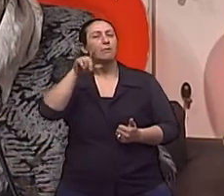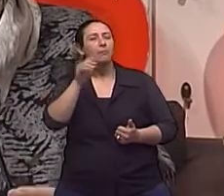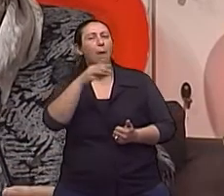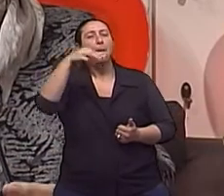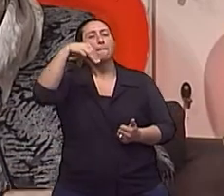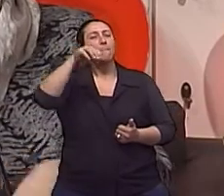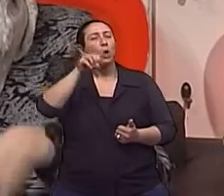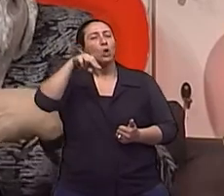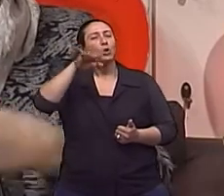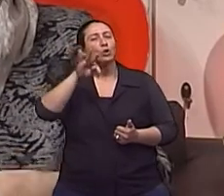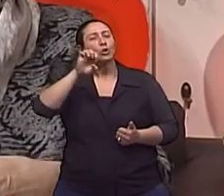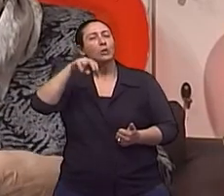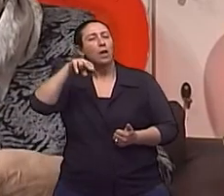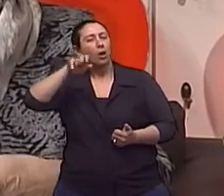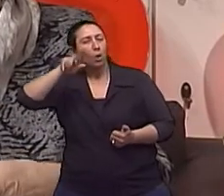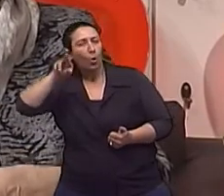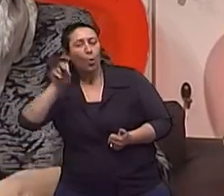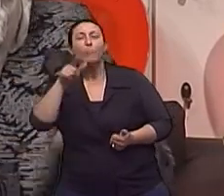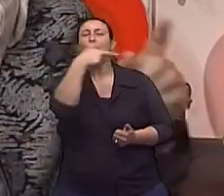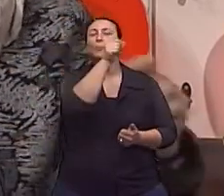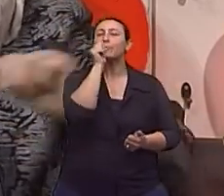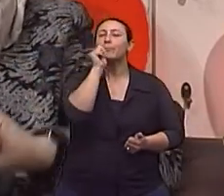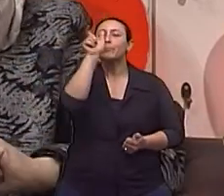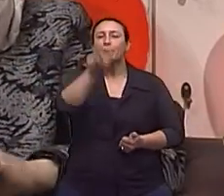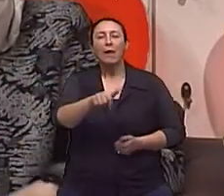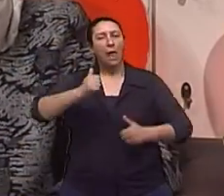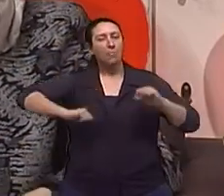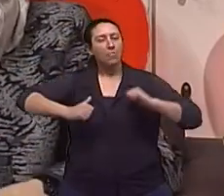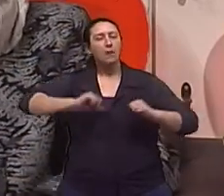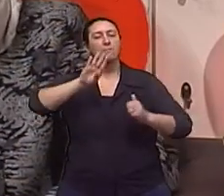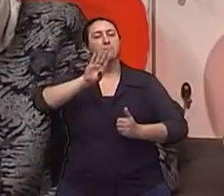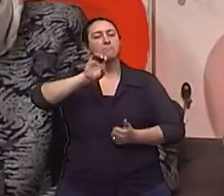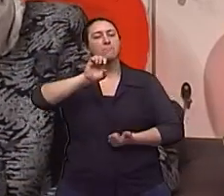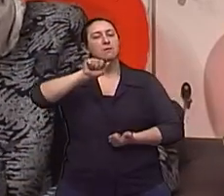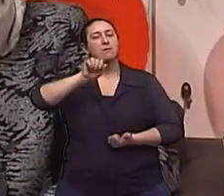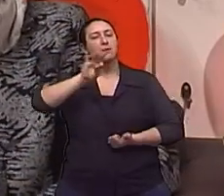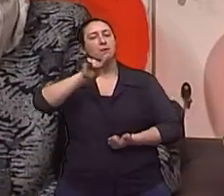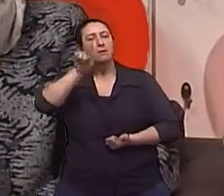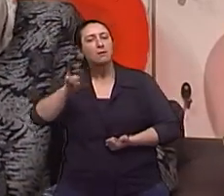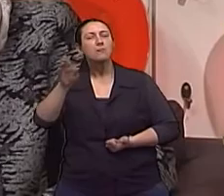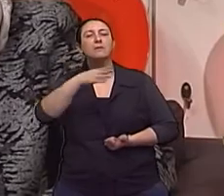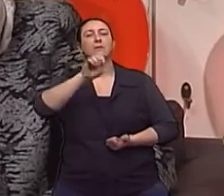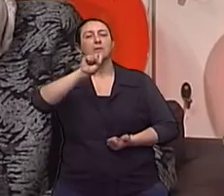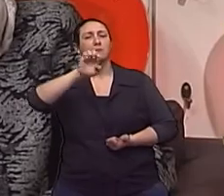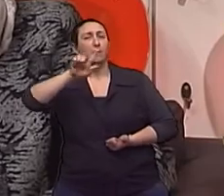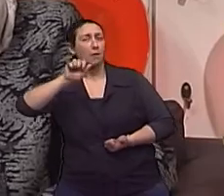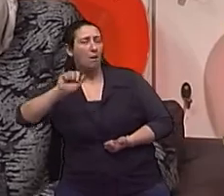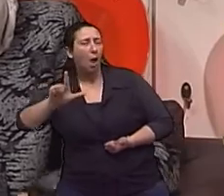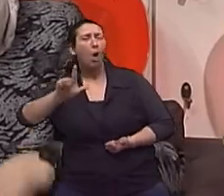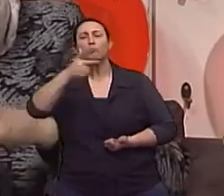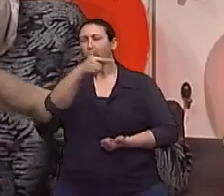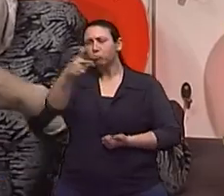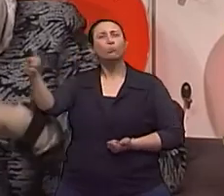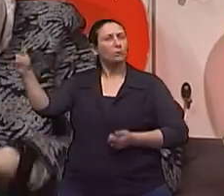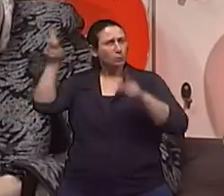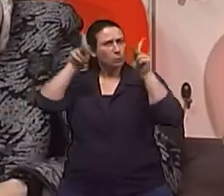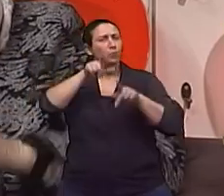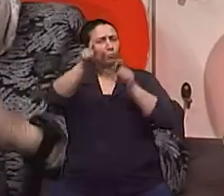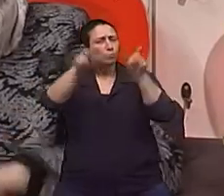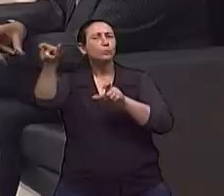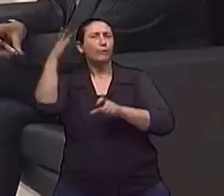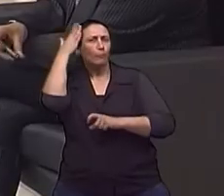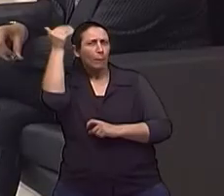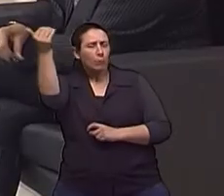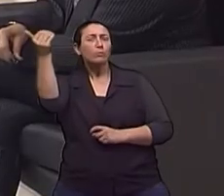e uma série de outro todos os atlantes mas não quer dizer que eles não tenham tido os seus revezes às vezes